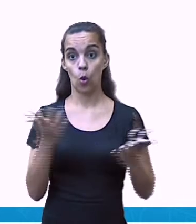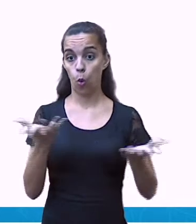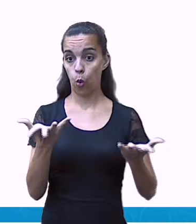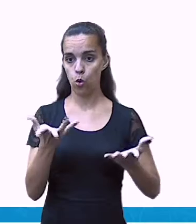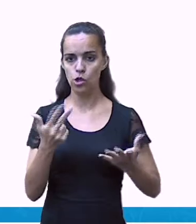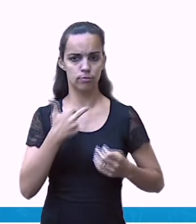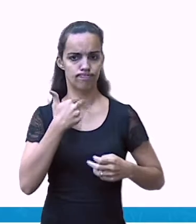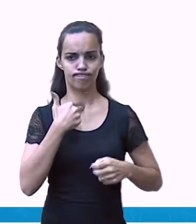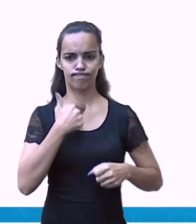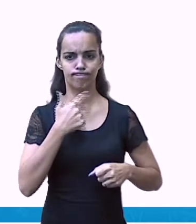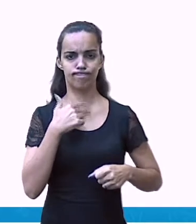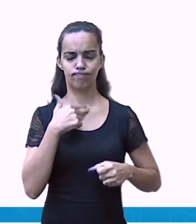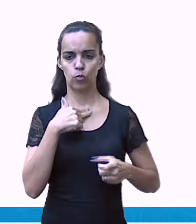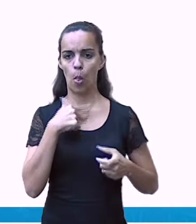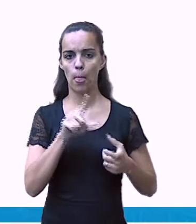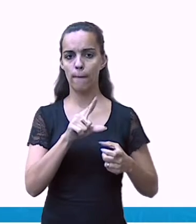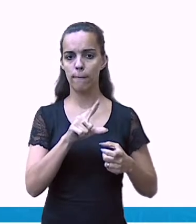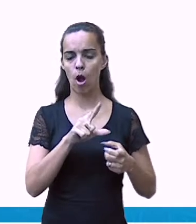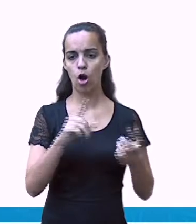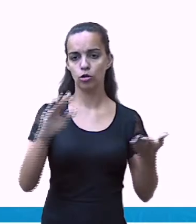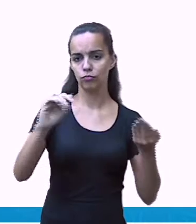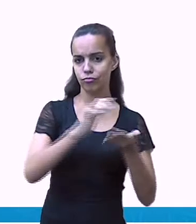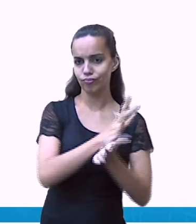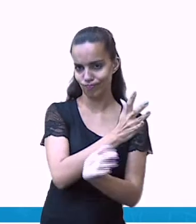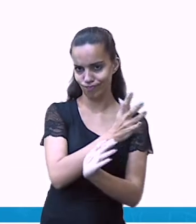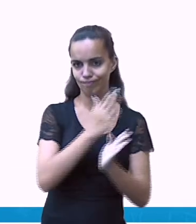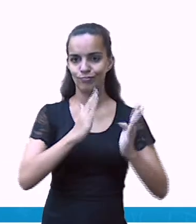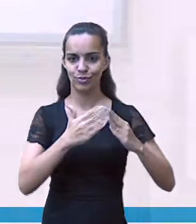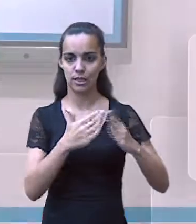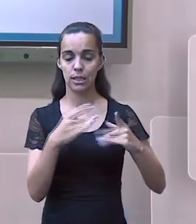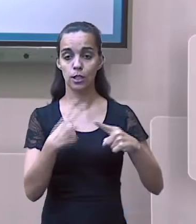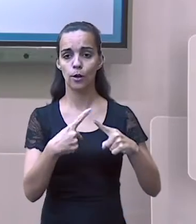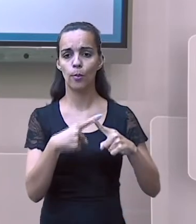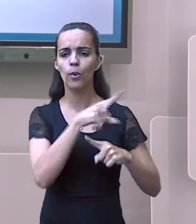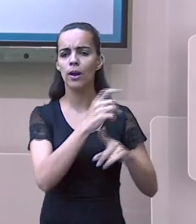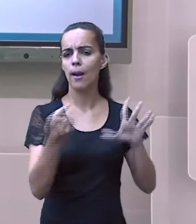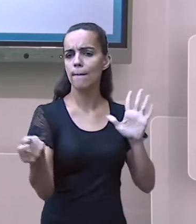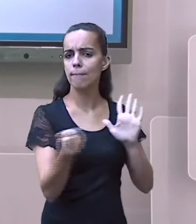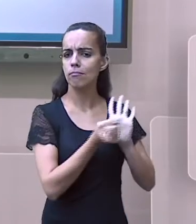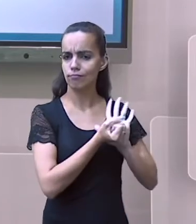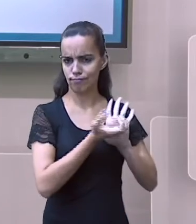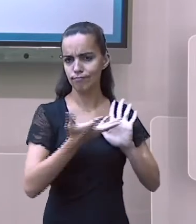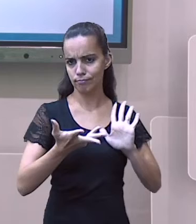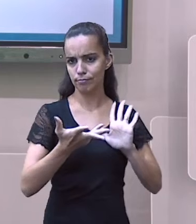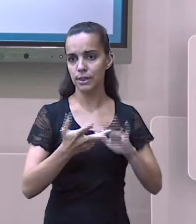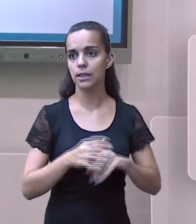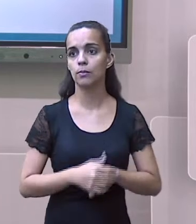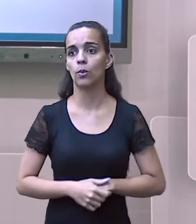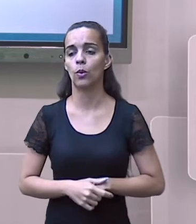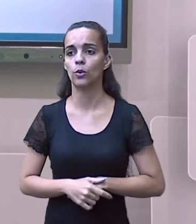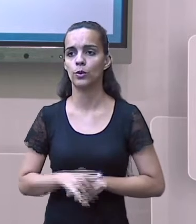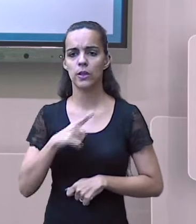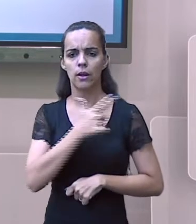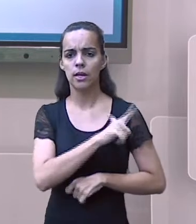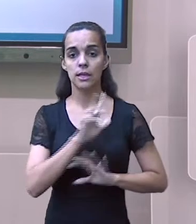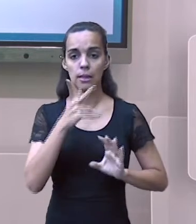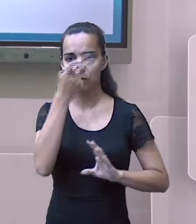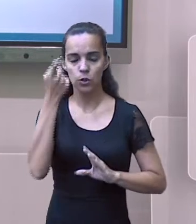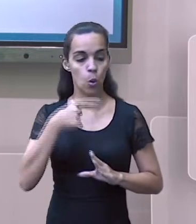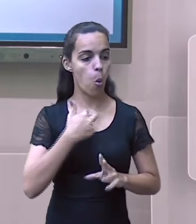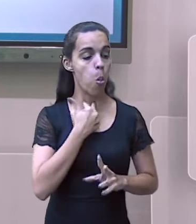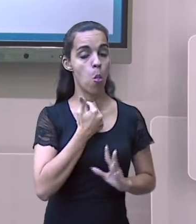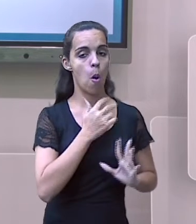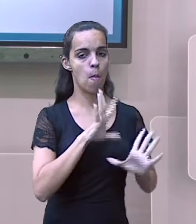patrimônio histórico ali da sua cidade, daquele local. Então, geralmente, essas casas elas não podem ser mexidas